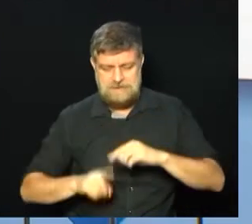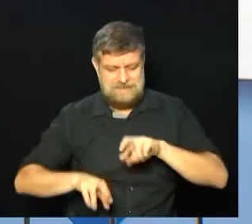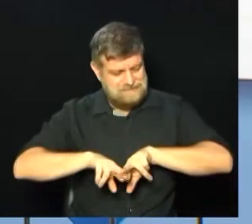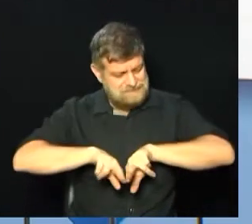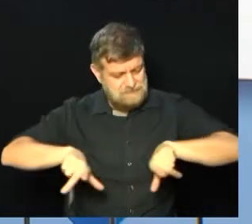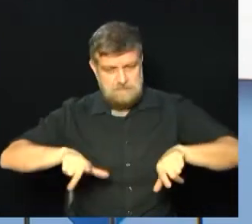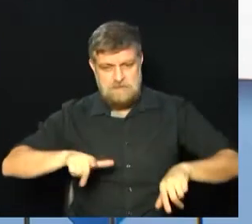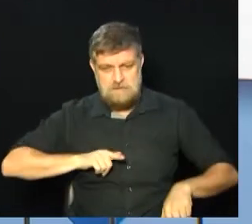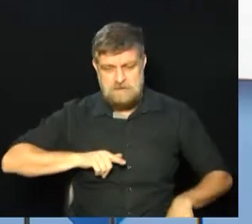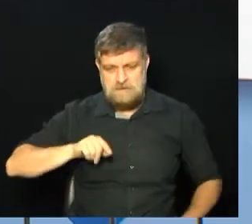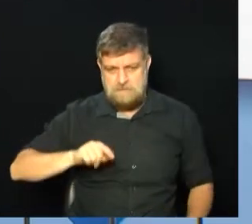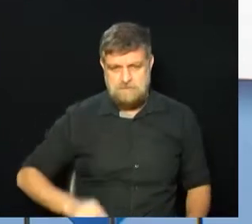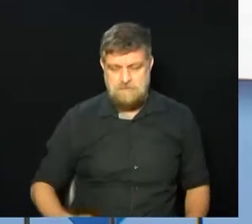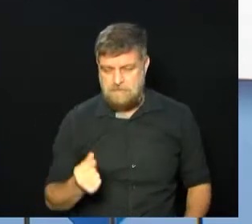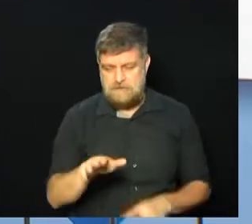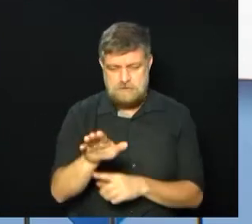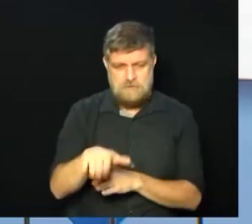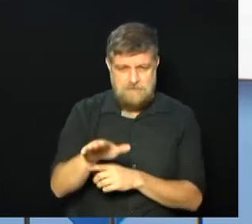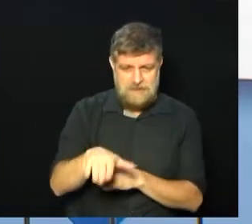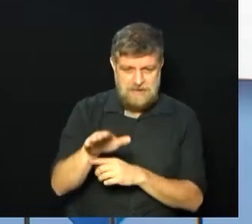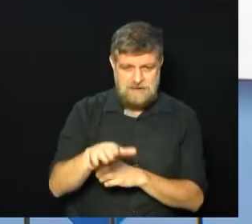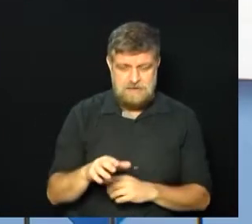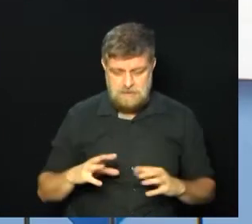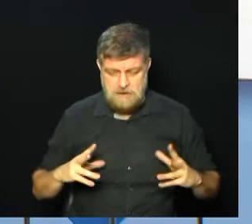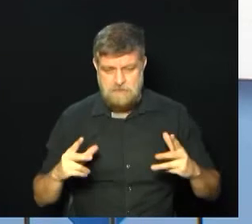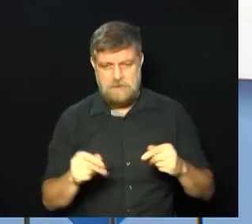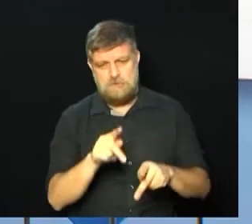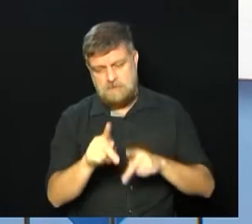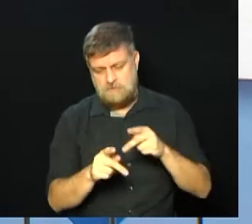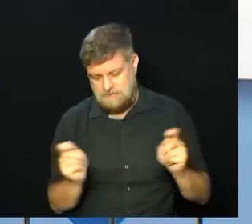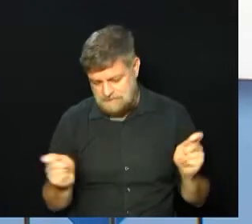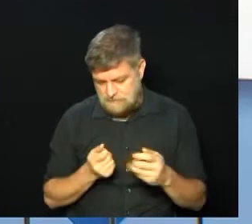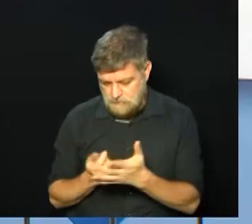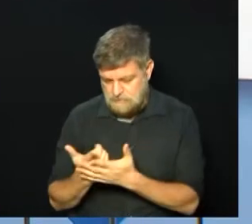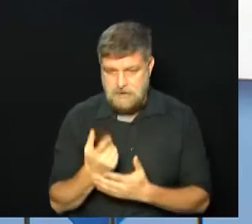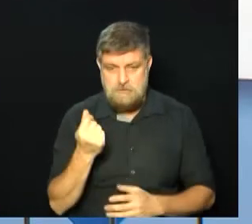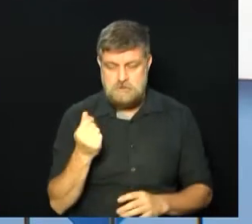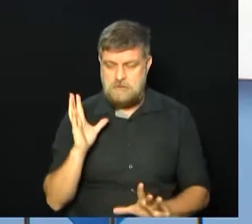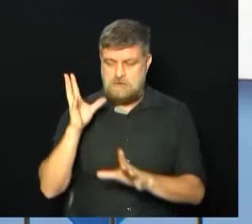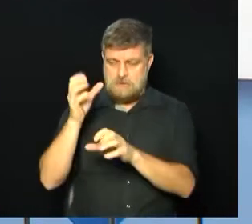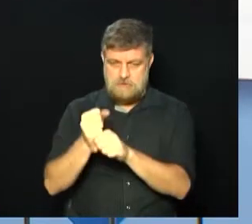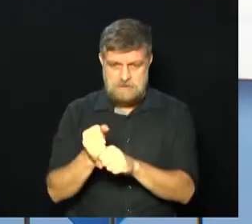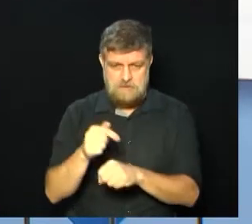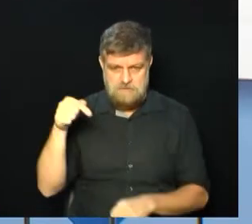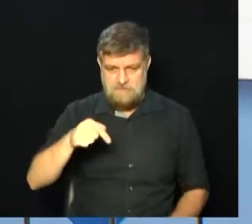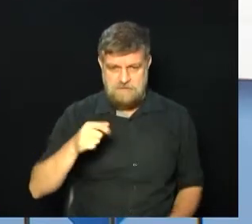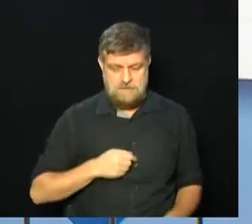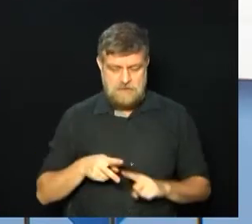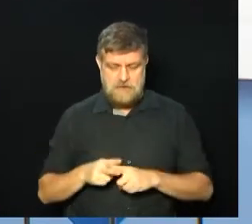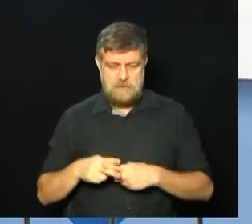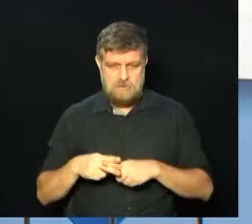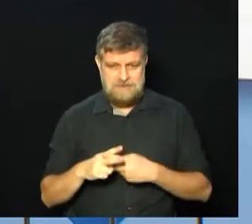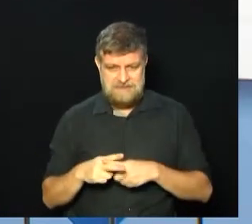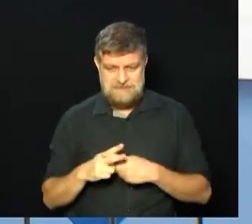muitas opções de produtos a preços acessíveis para toda a população a renda obtida quem será revertida para a manutenção